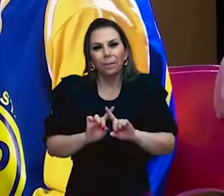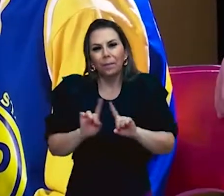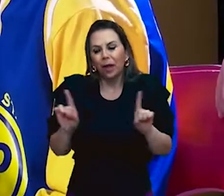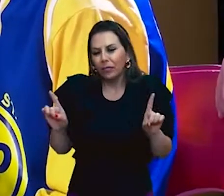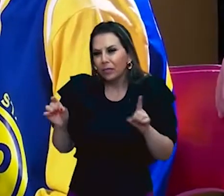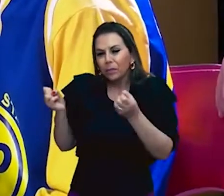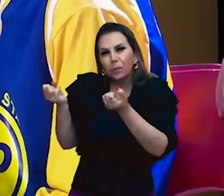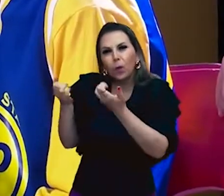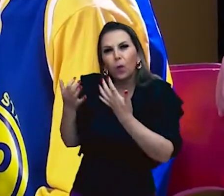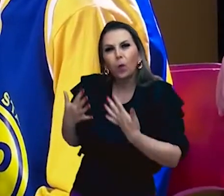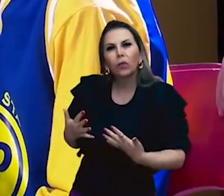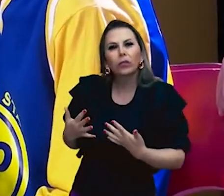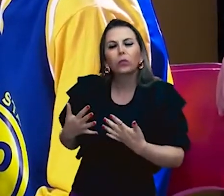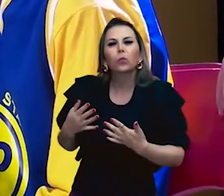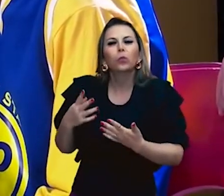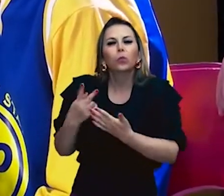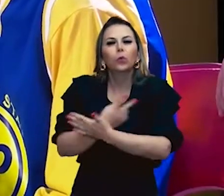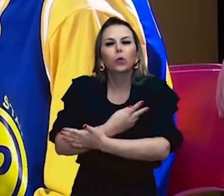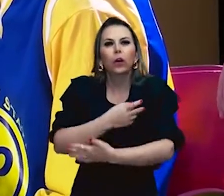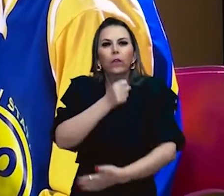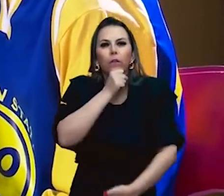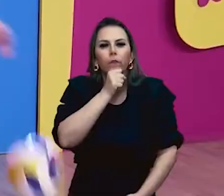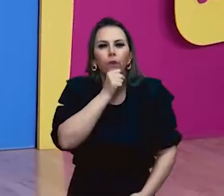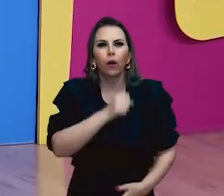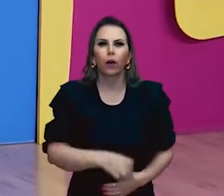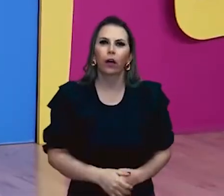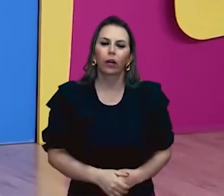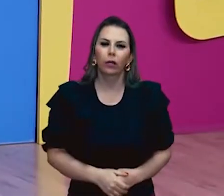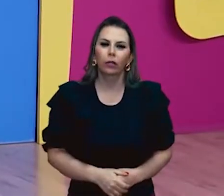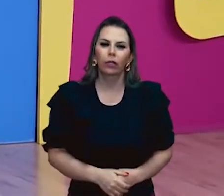Mas, Duda, me conta, do que sua avó morreu?